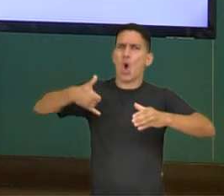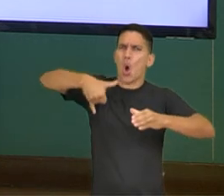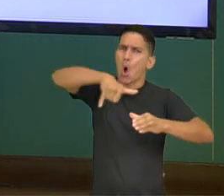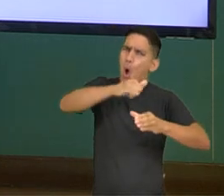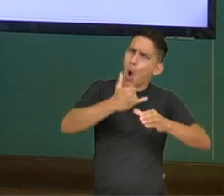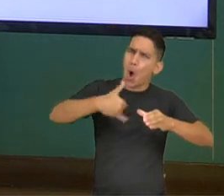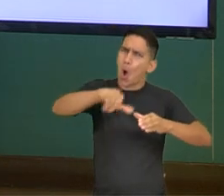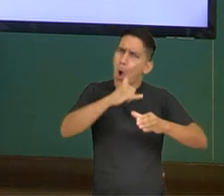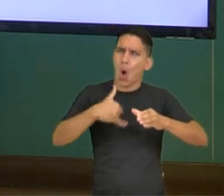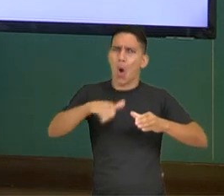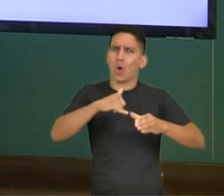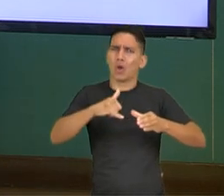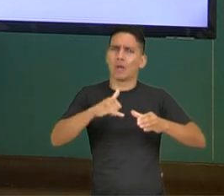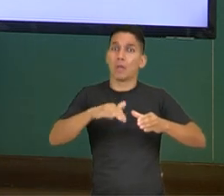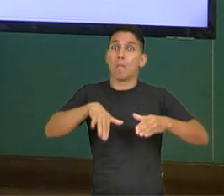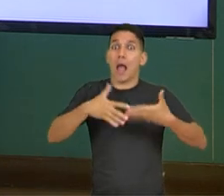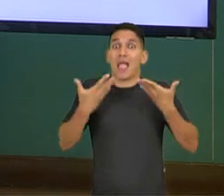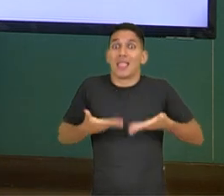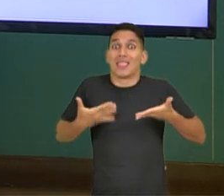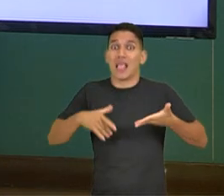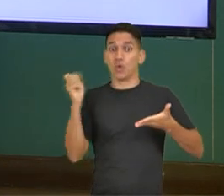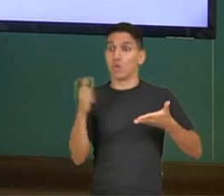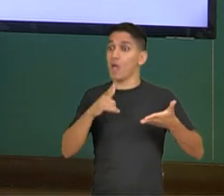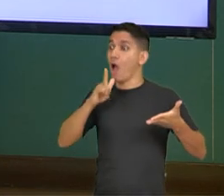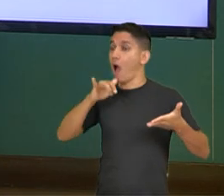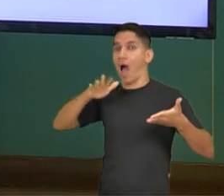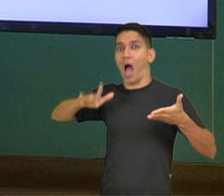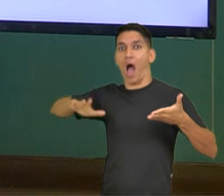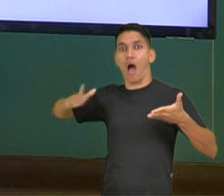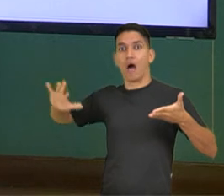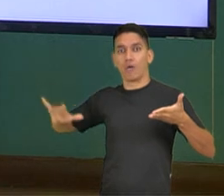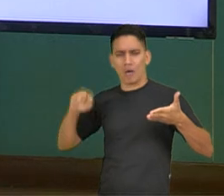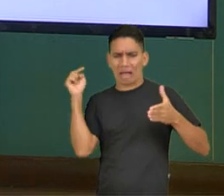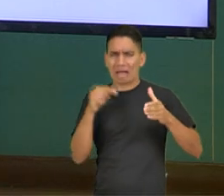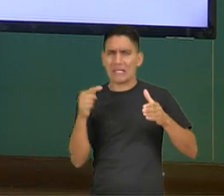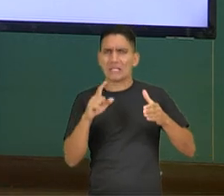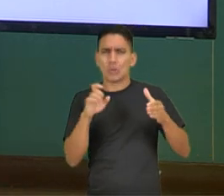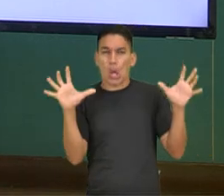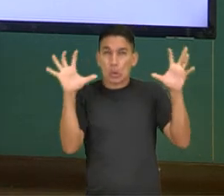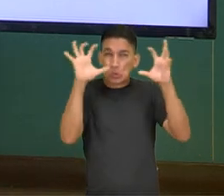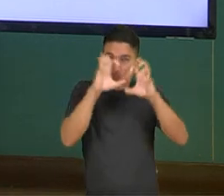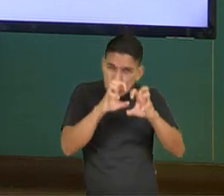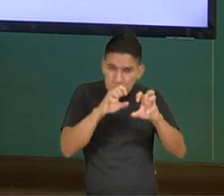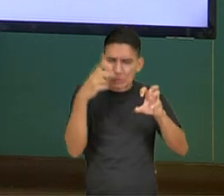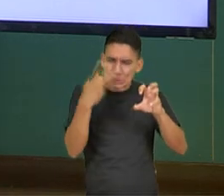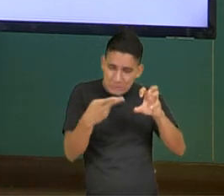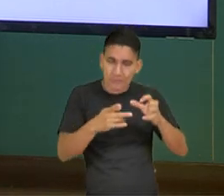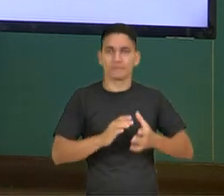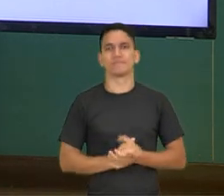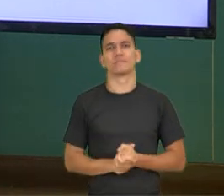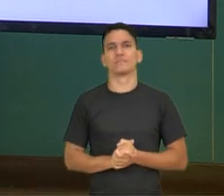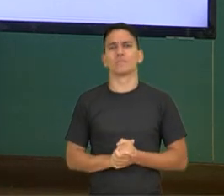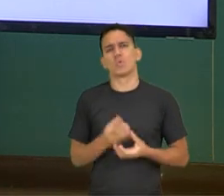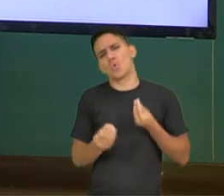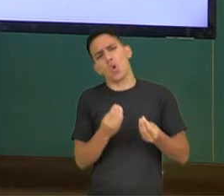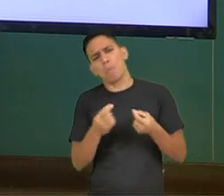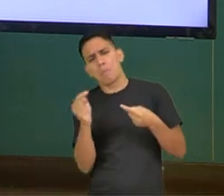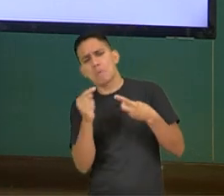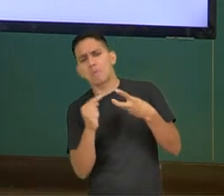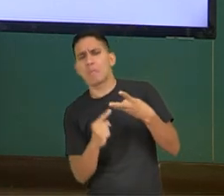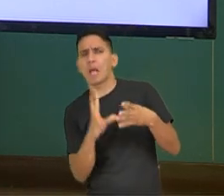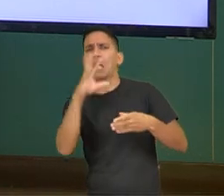menos denso que a água, ou seja, ele flutua na água e de coloração bastante escura. Qual é a composição do